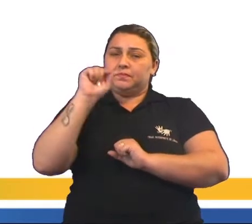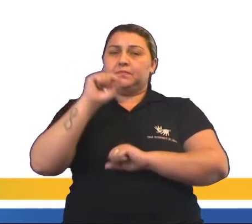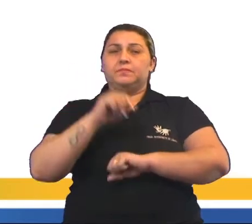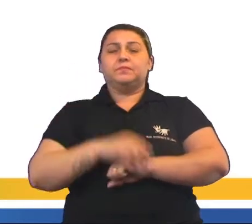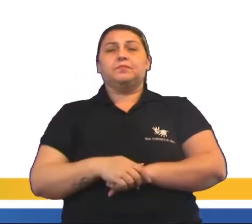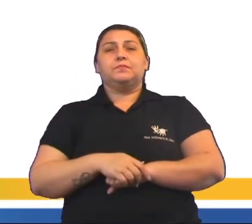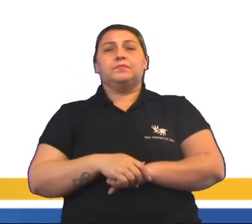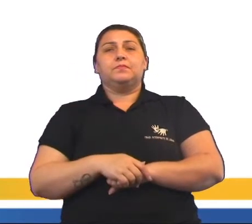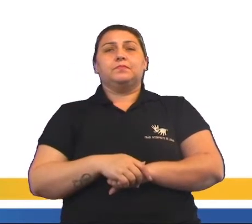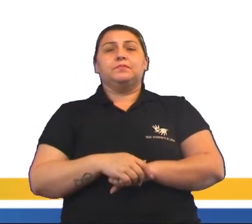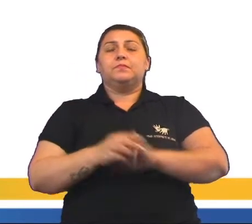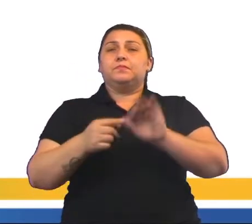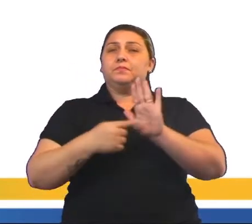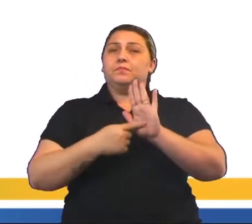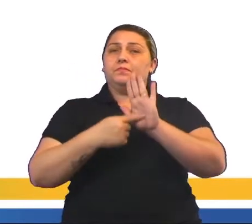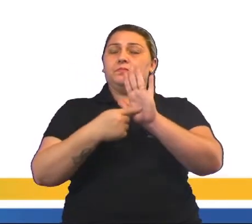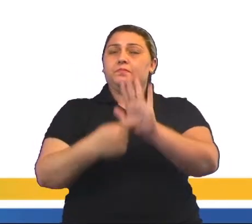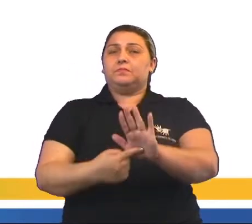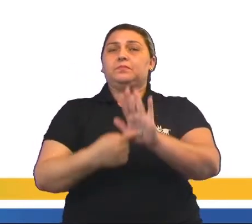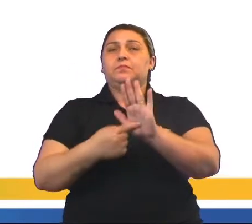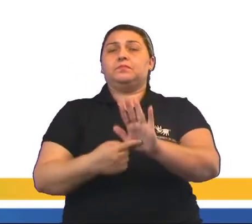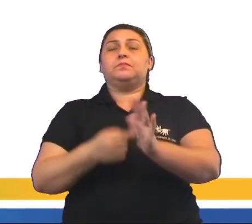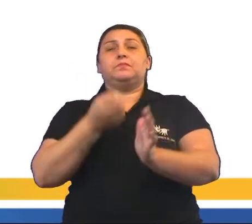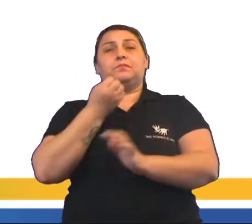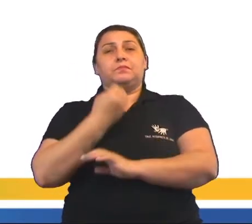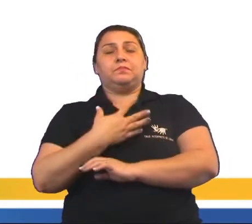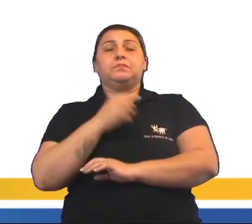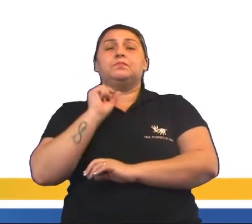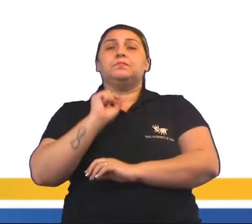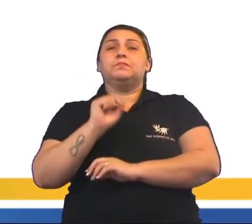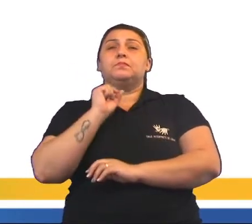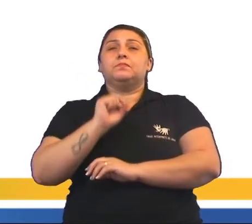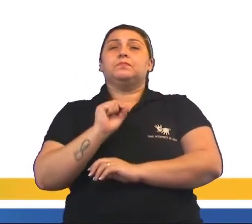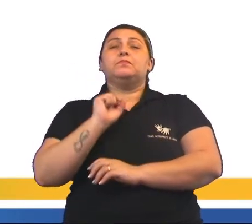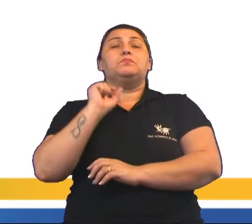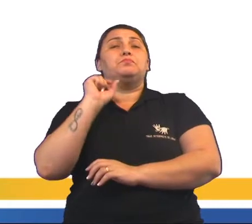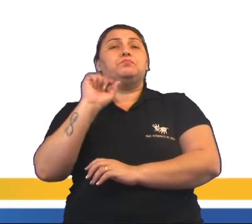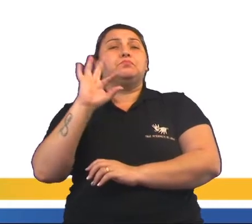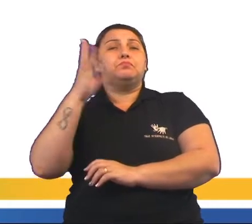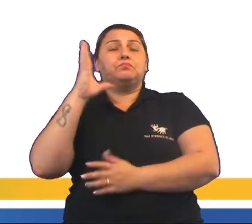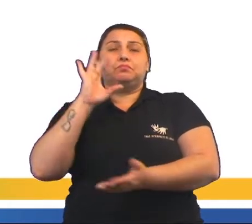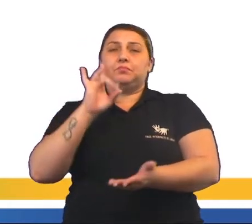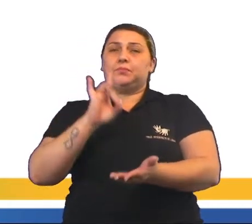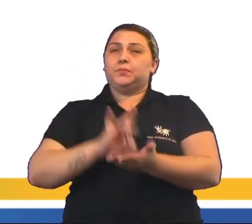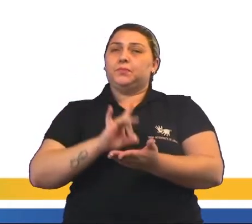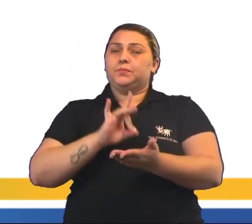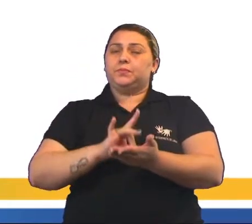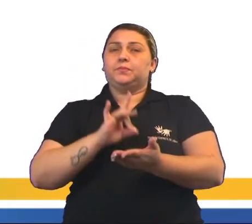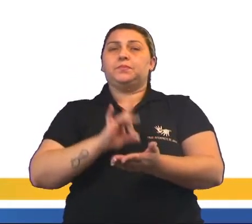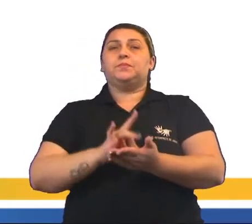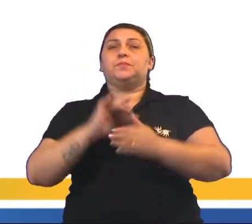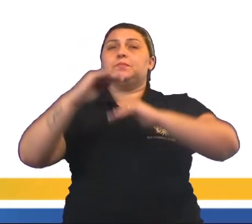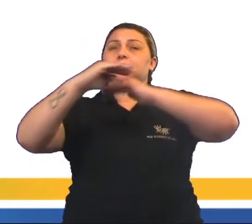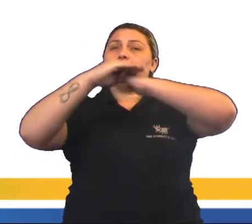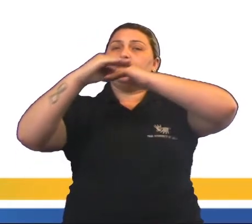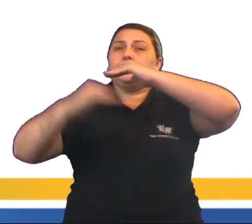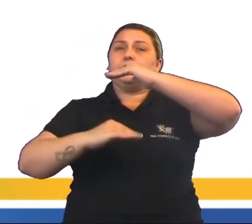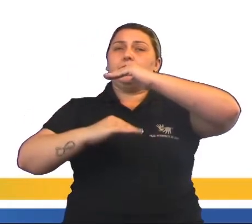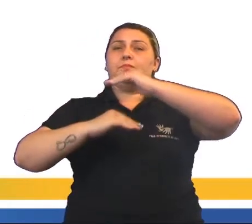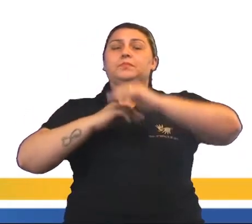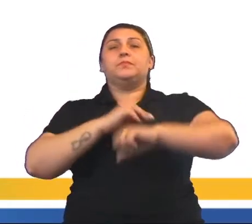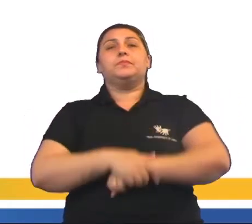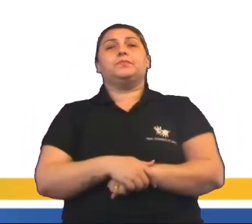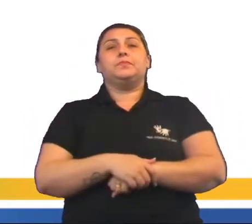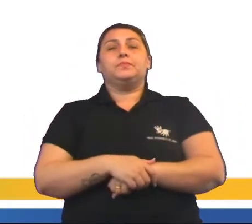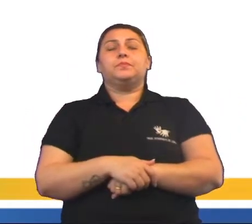selecionadas, acabam ilustrando, mostrando muito bem essa realidade quanto à desigualdade